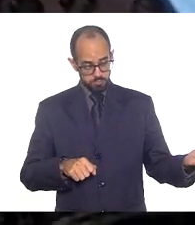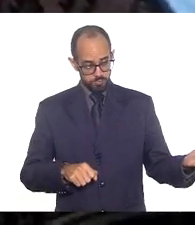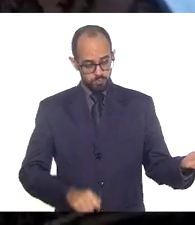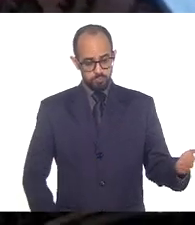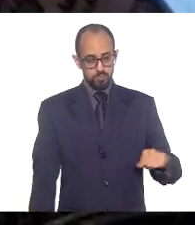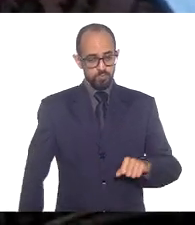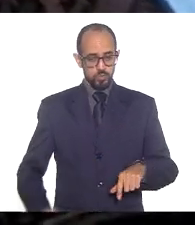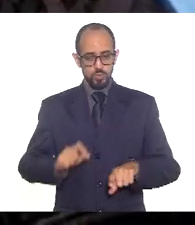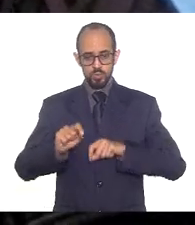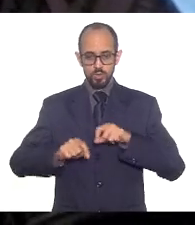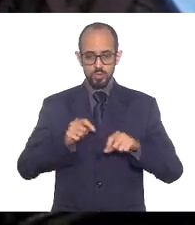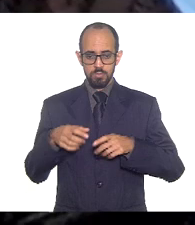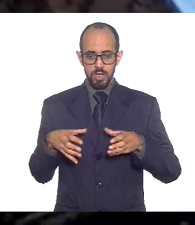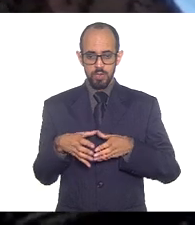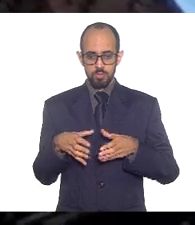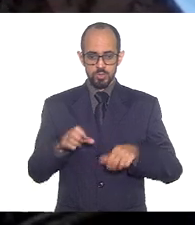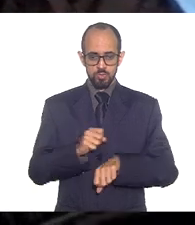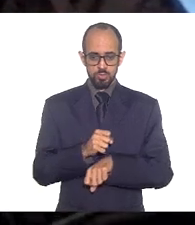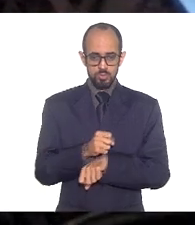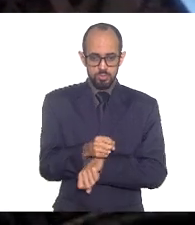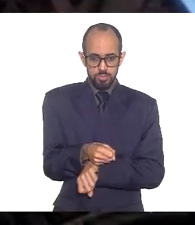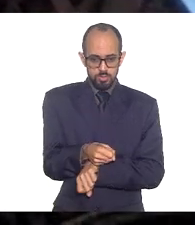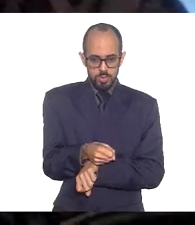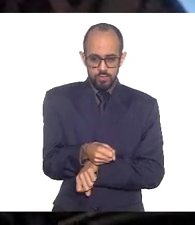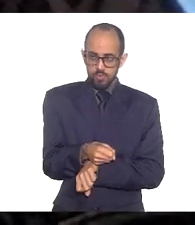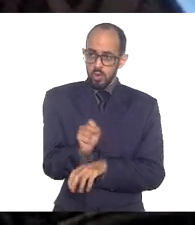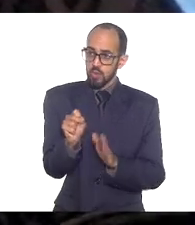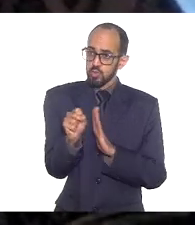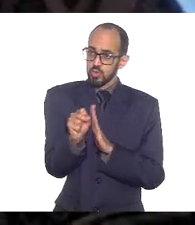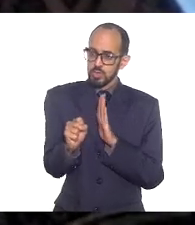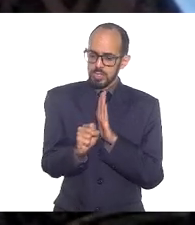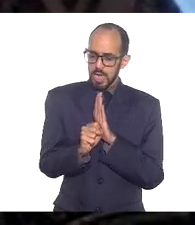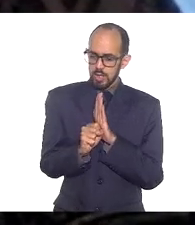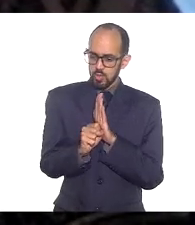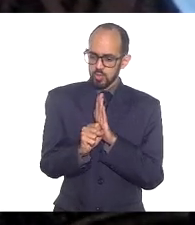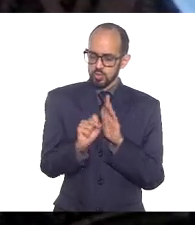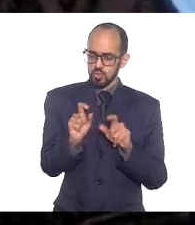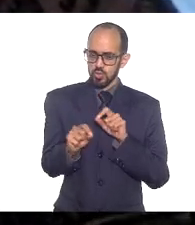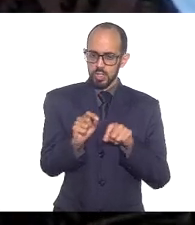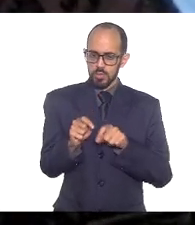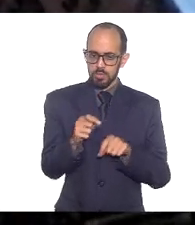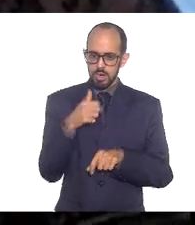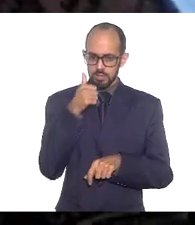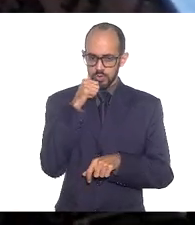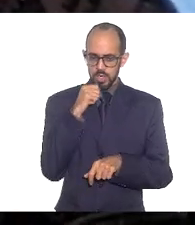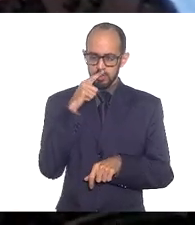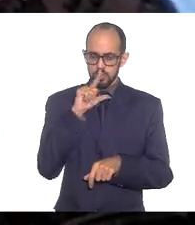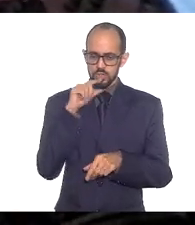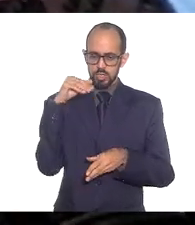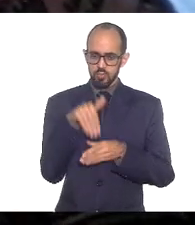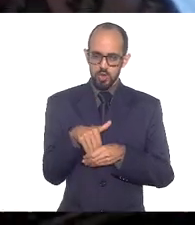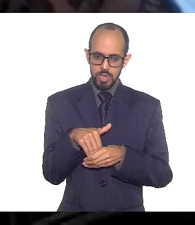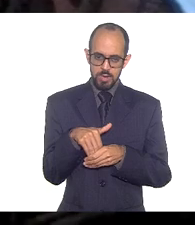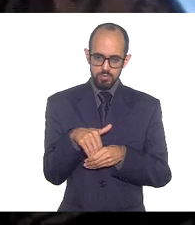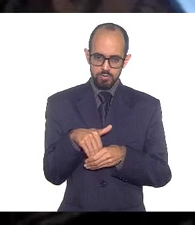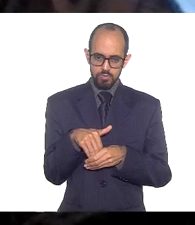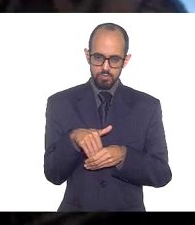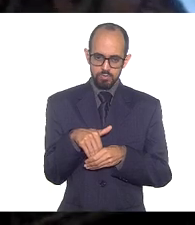ha e foram séculos para as mulheres terem direito a voto